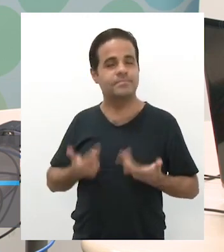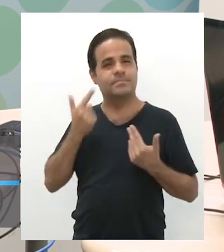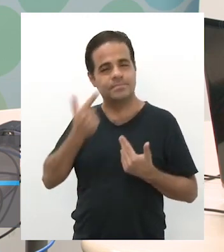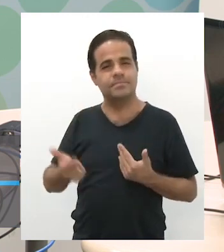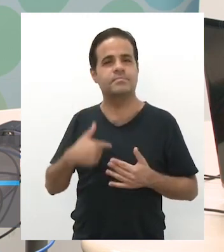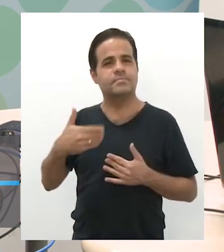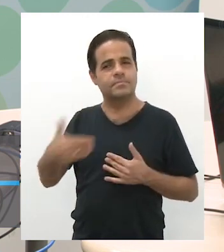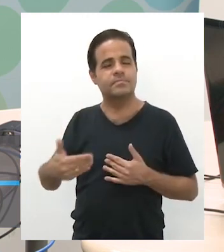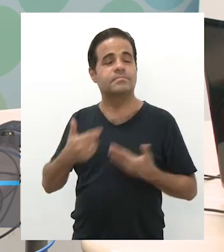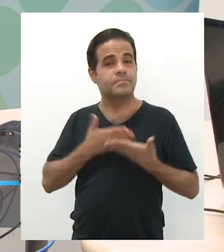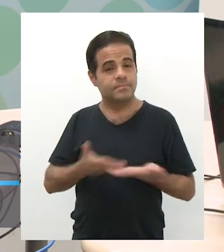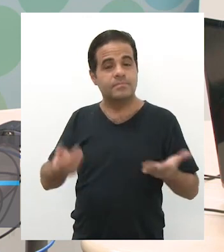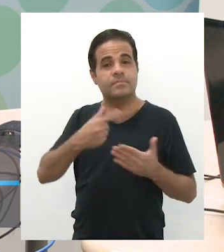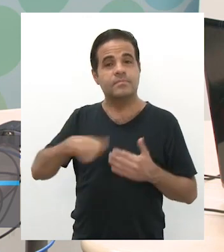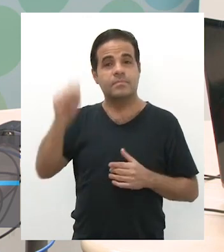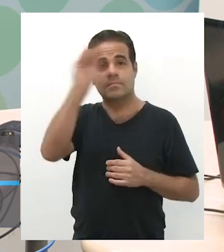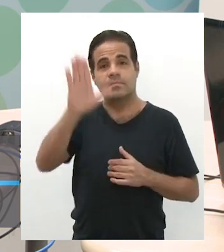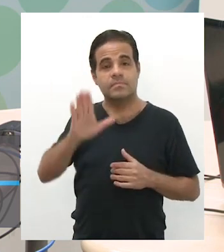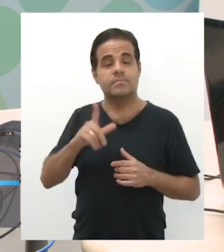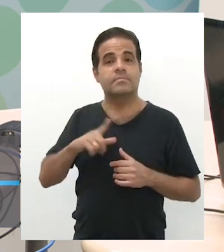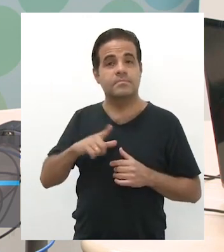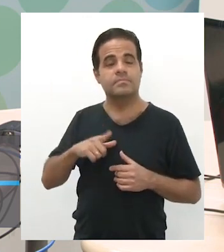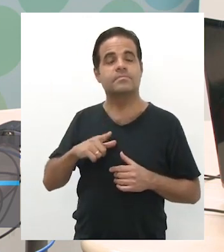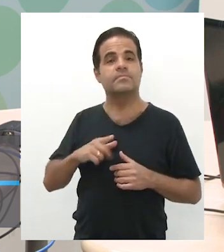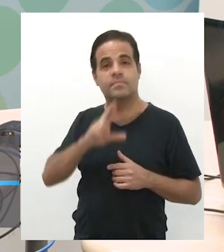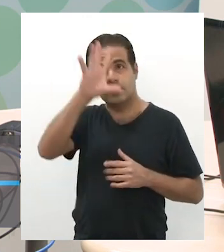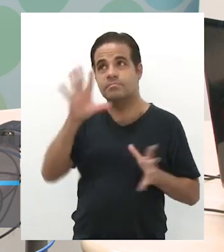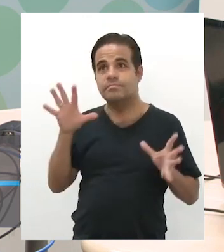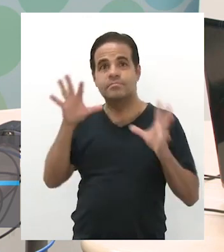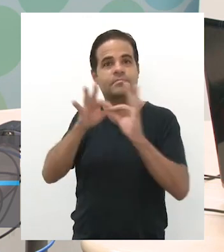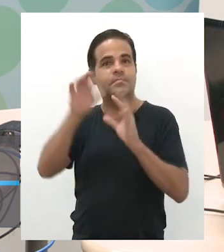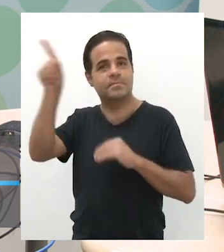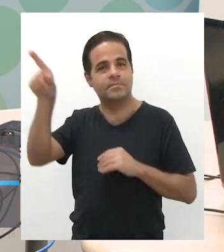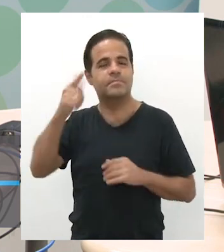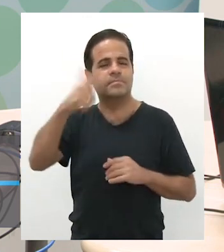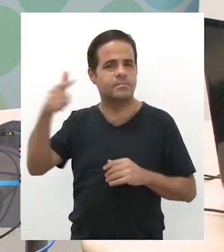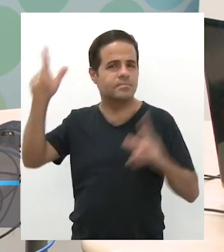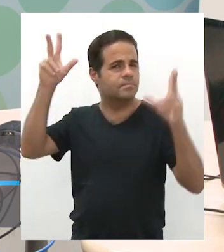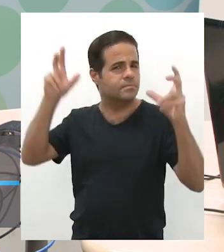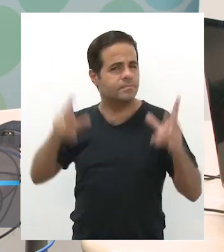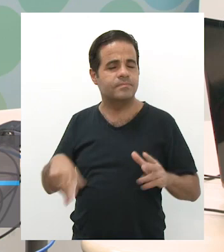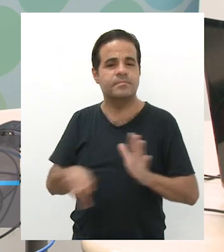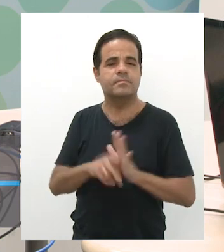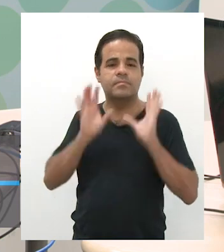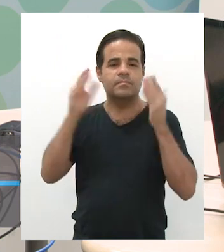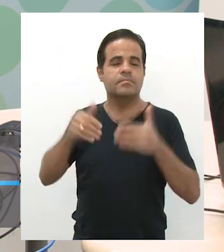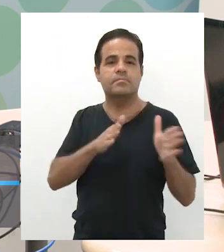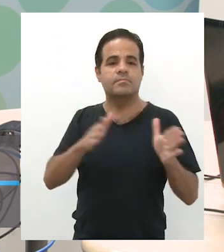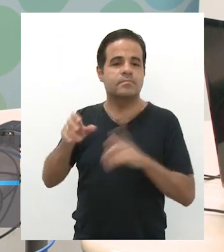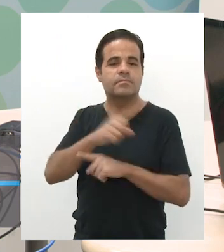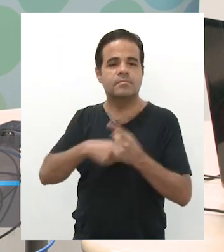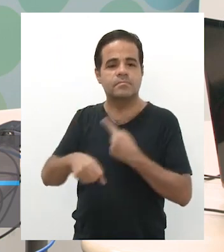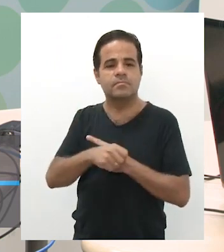uma correspondência que nós aqui no Brasil temos com a Roma Antiga. Entre outras, né? A própria organização social